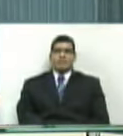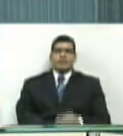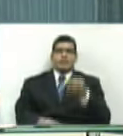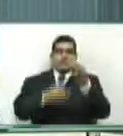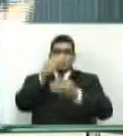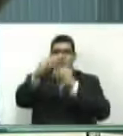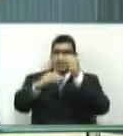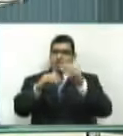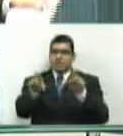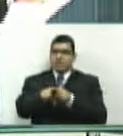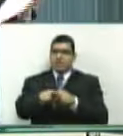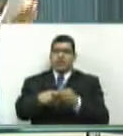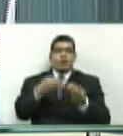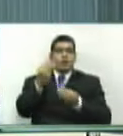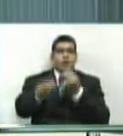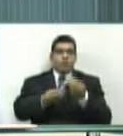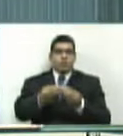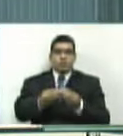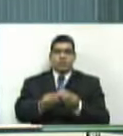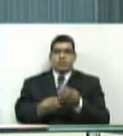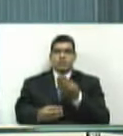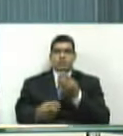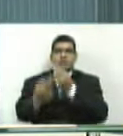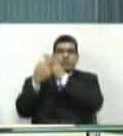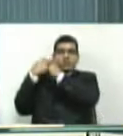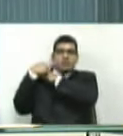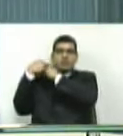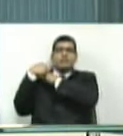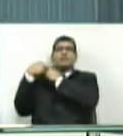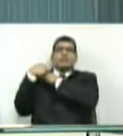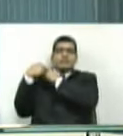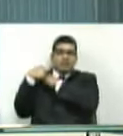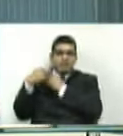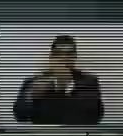judiciais e como tal deve ser responsabilizado seus gestores. Muito obrigado, senhor presidente.